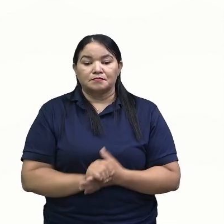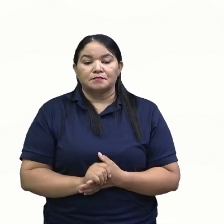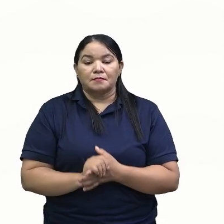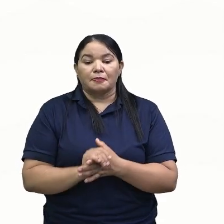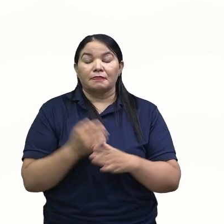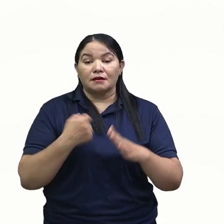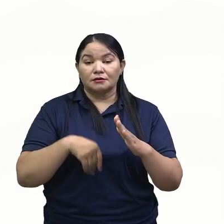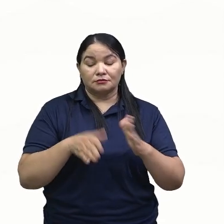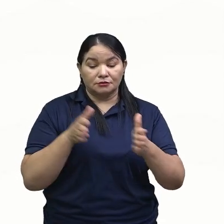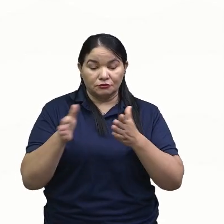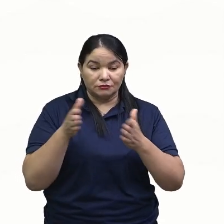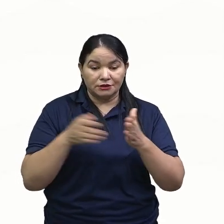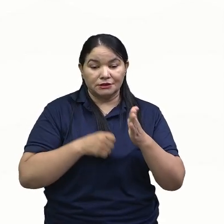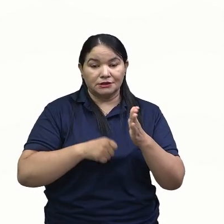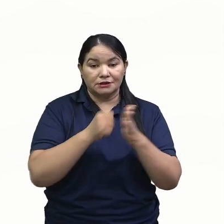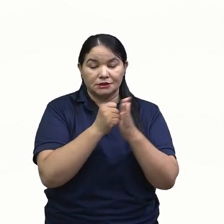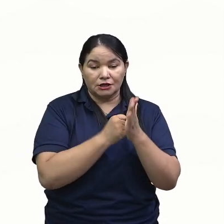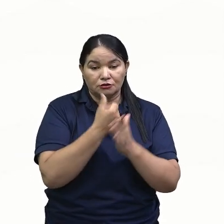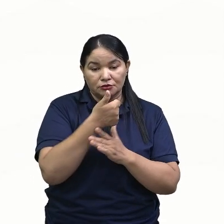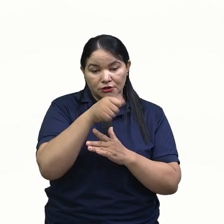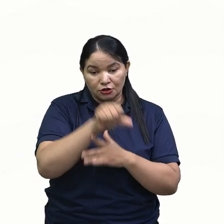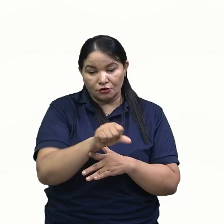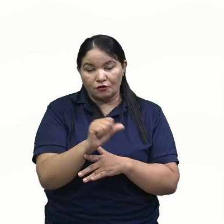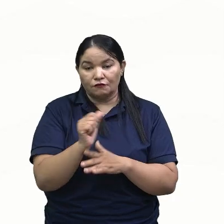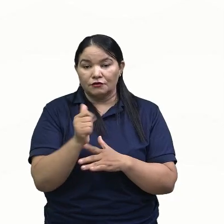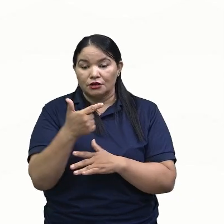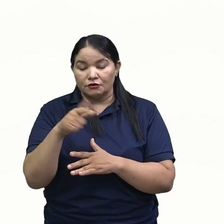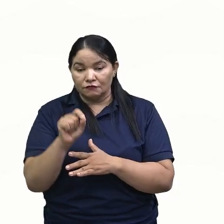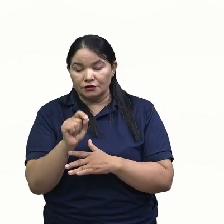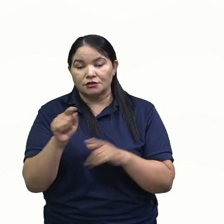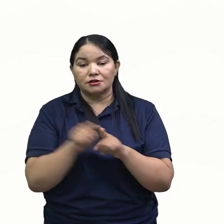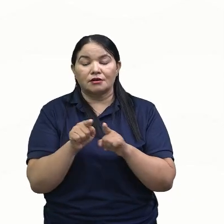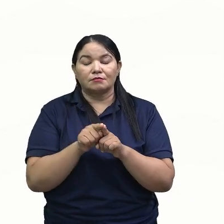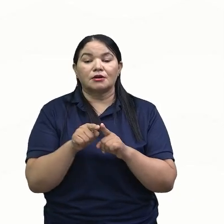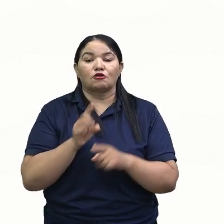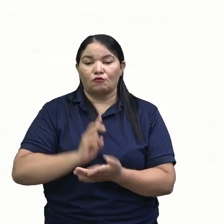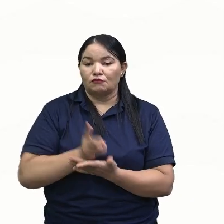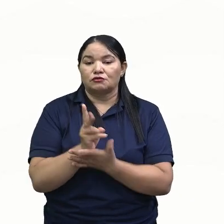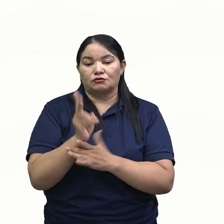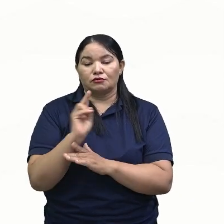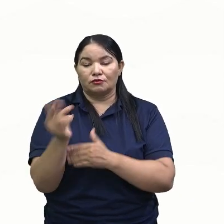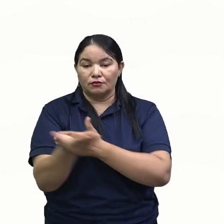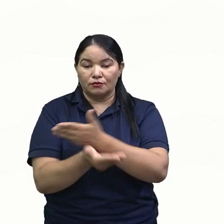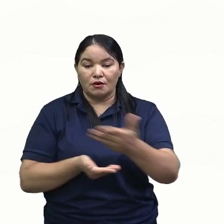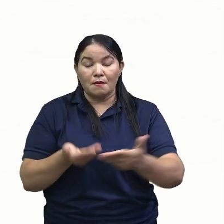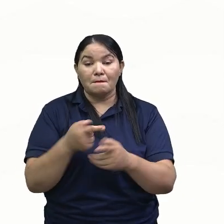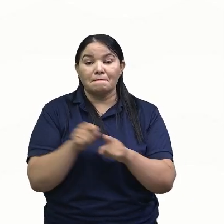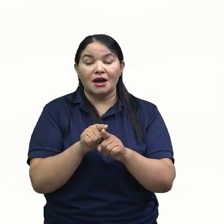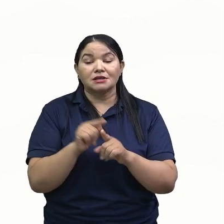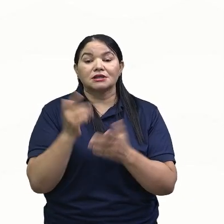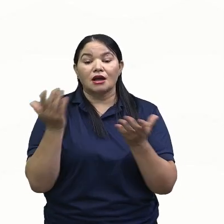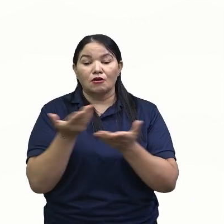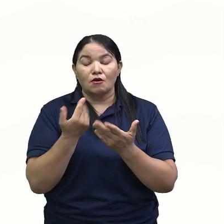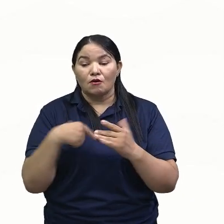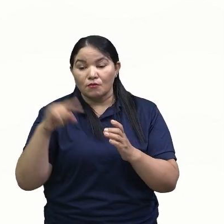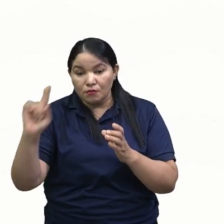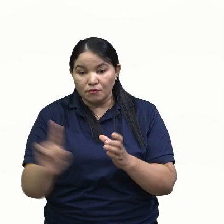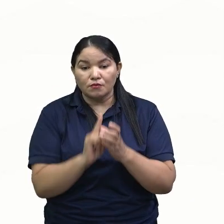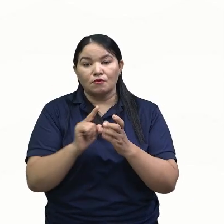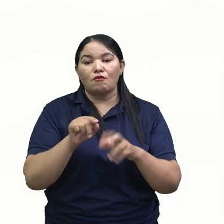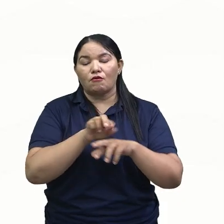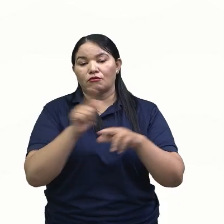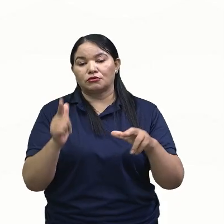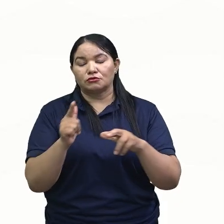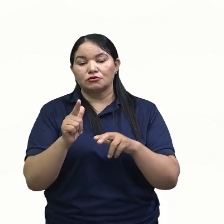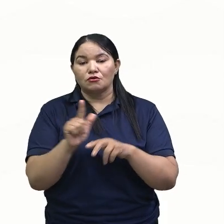séculos XIX e XX, essas trocas continuaram, né? Mas com a introdução de outros